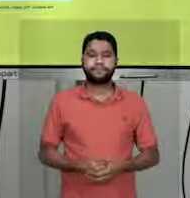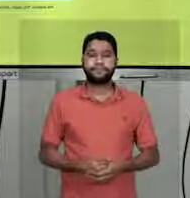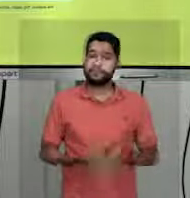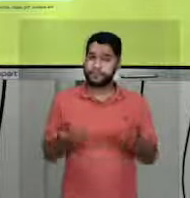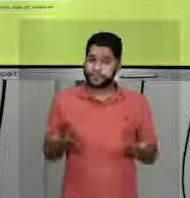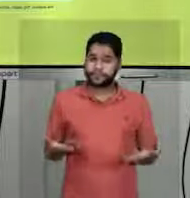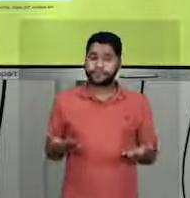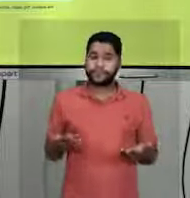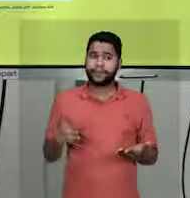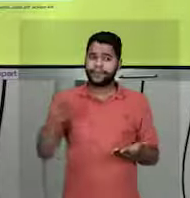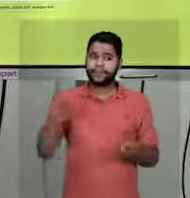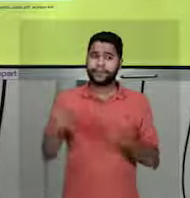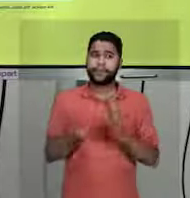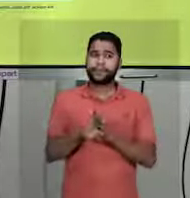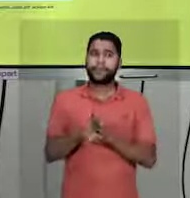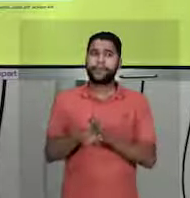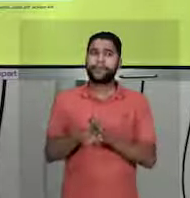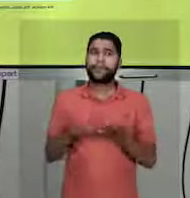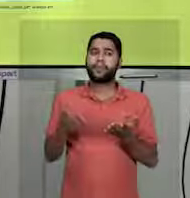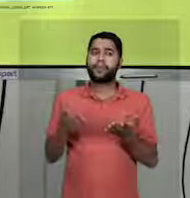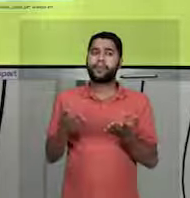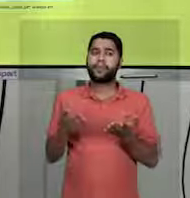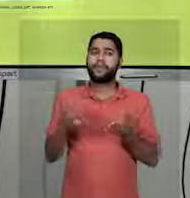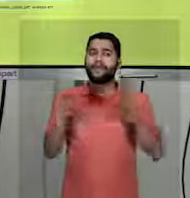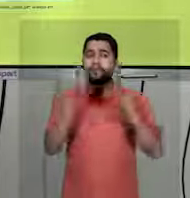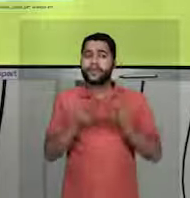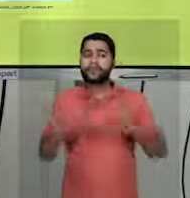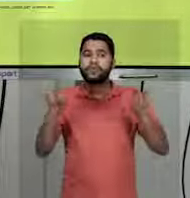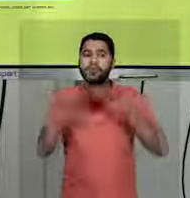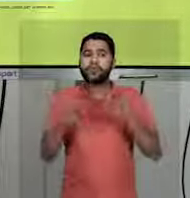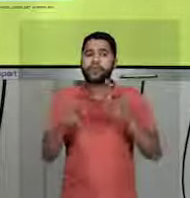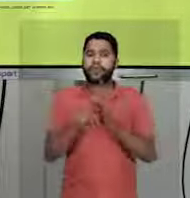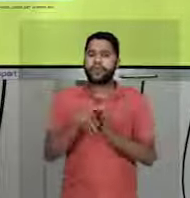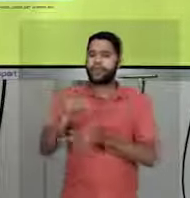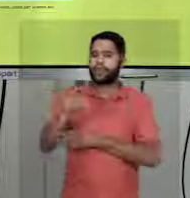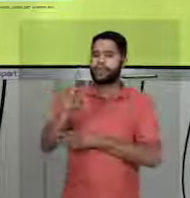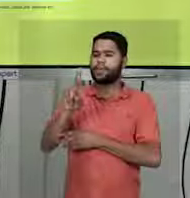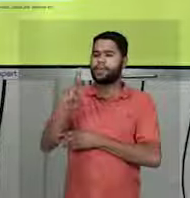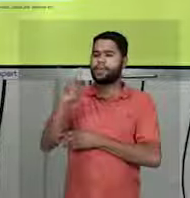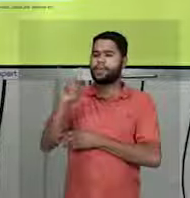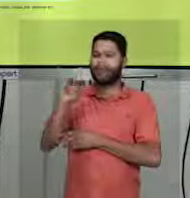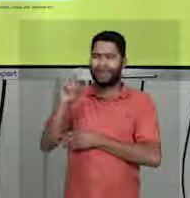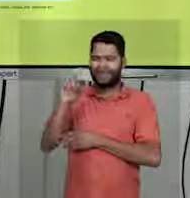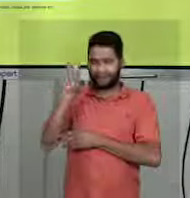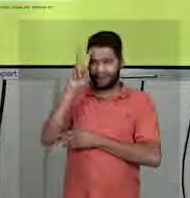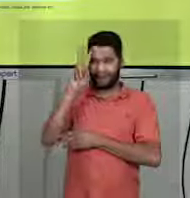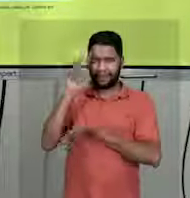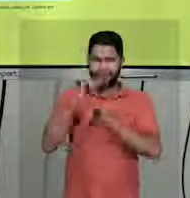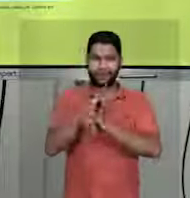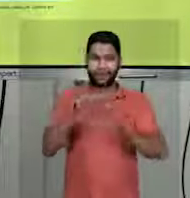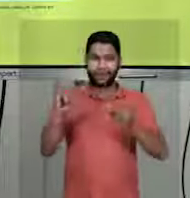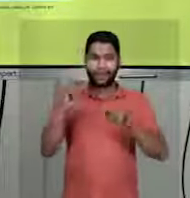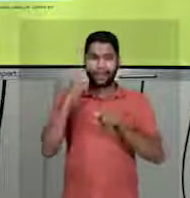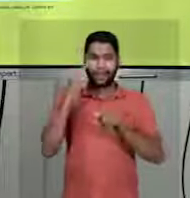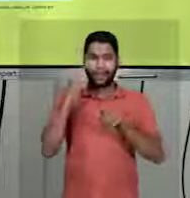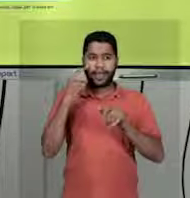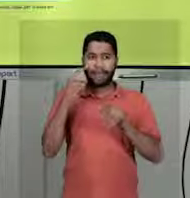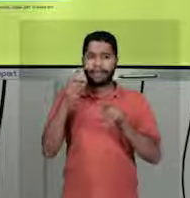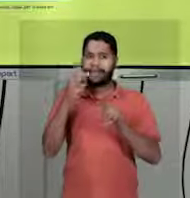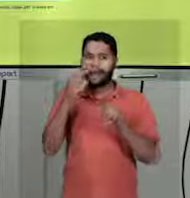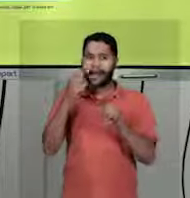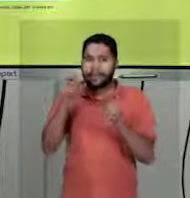Então, essa acomodação visual, ela é feita através do cristalino, que é aquela lente que eu falei com vocês. Essa flechinha aqui está